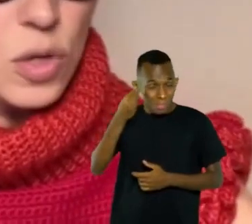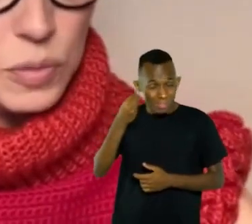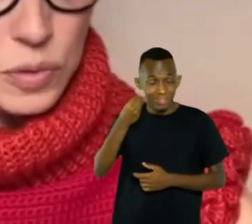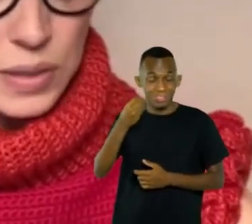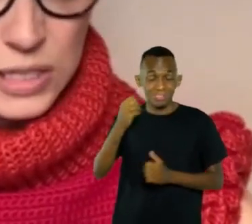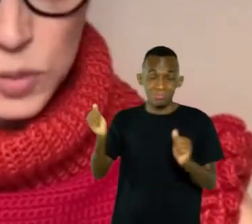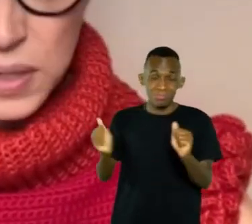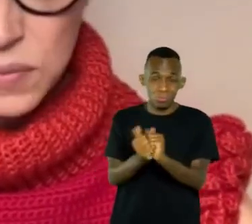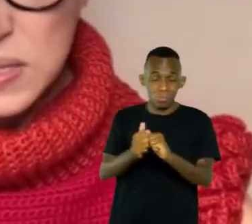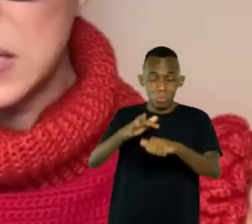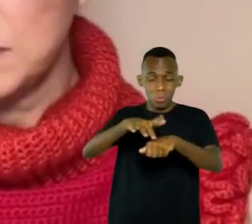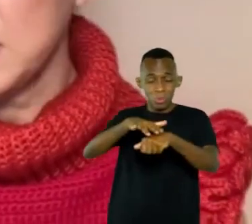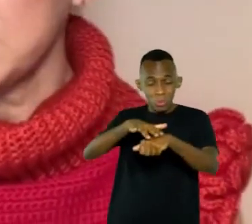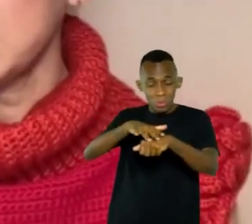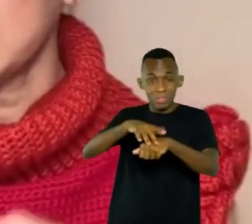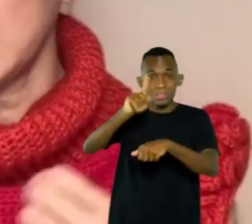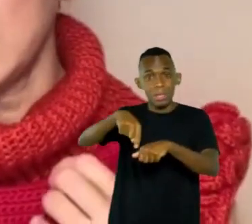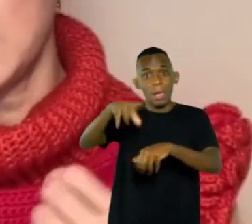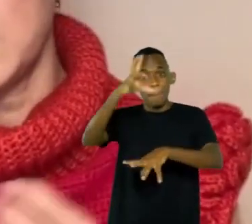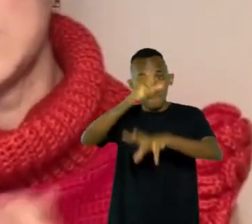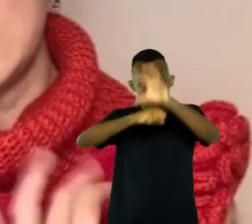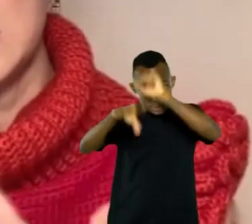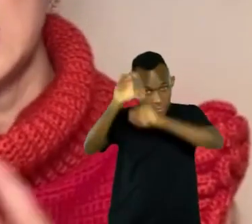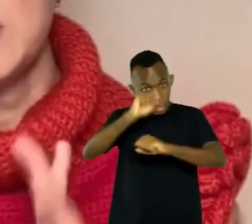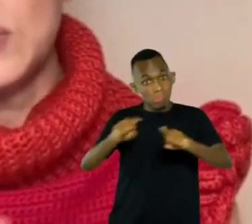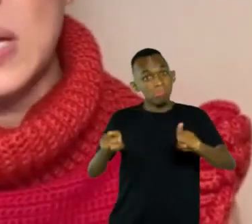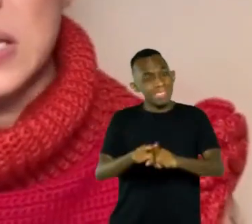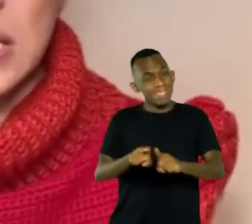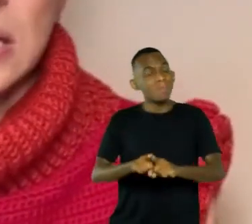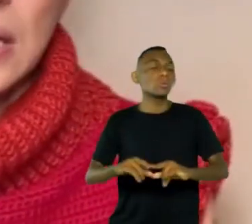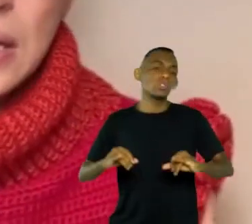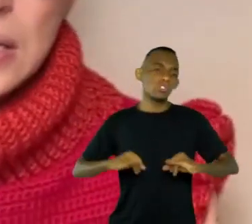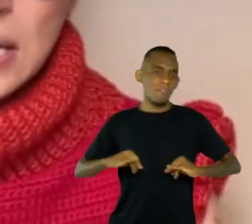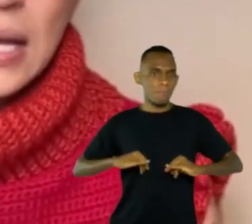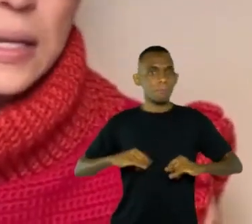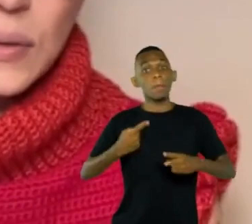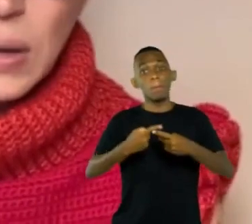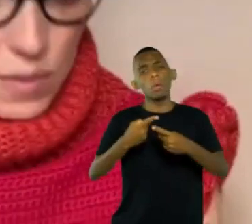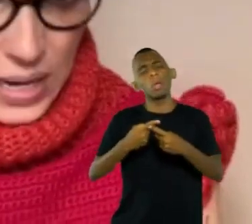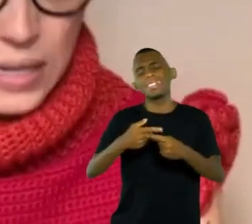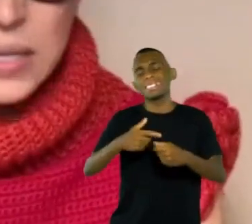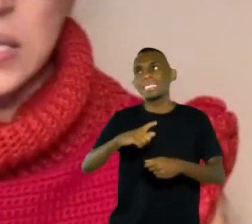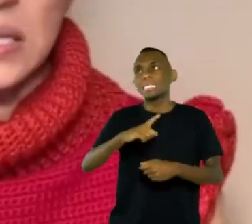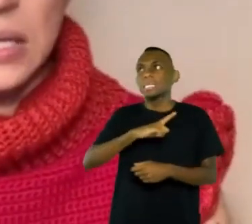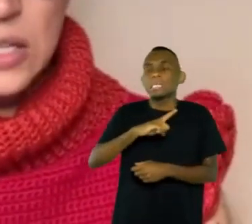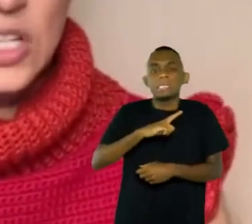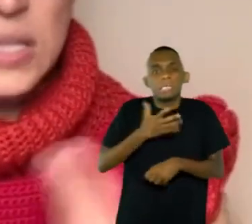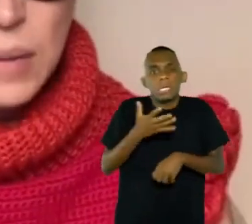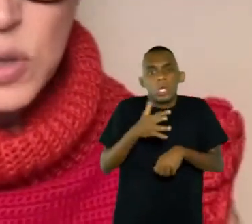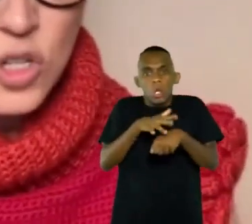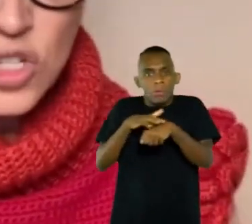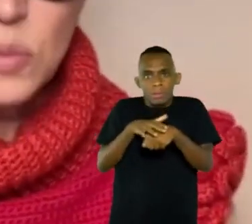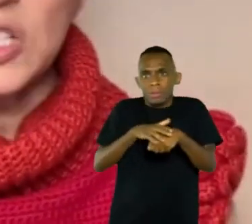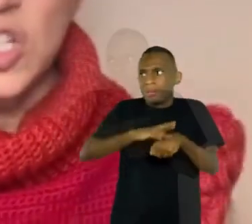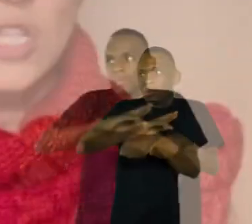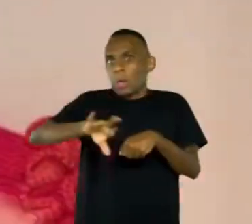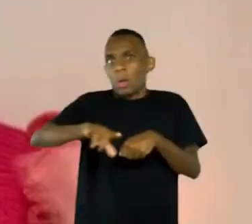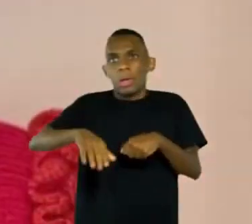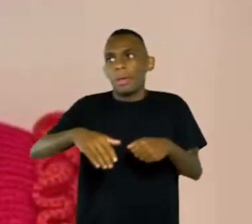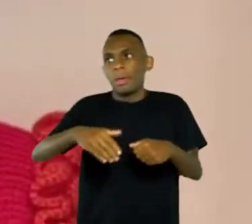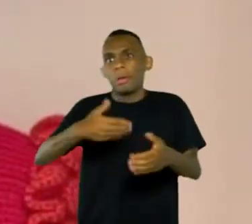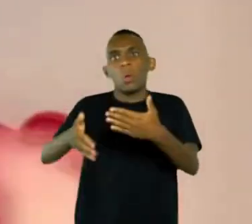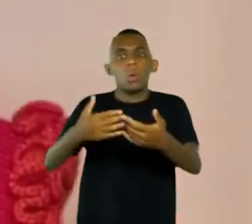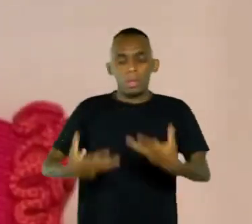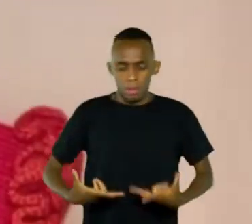uma dor muito grande, porque você meio que, quando você tem uma doença que, né, não é qualquer câncer, né? A gente sabe que hoje em dia muita gente